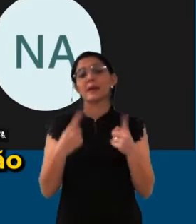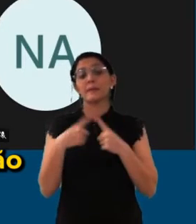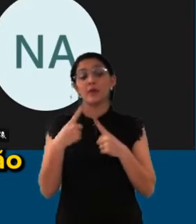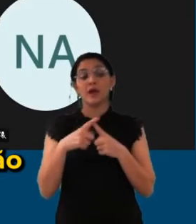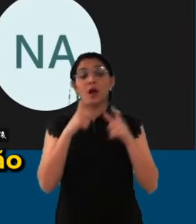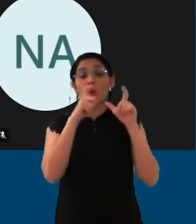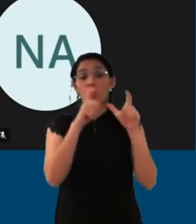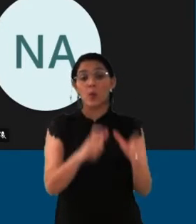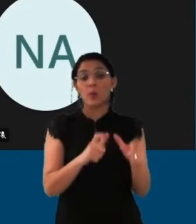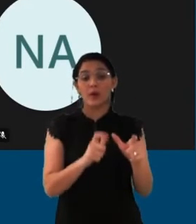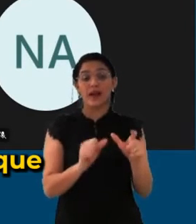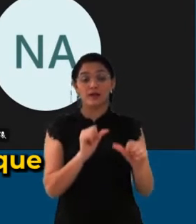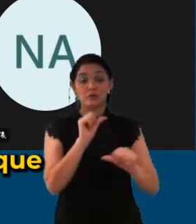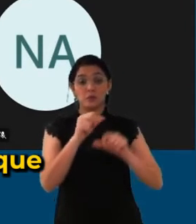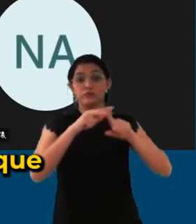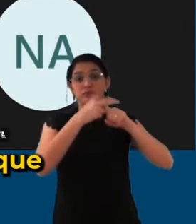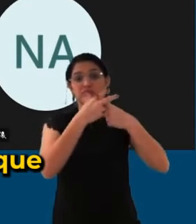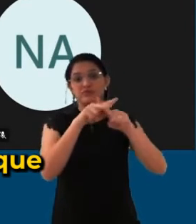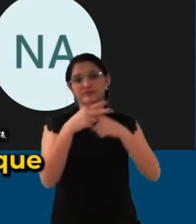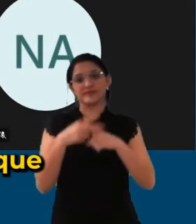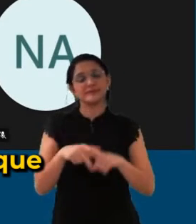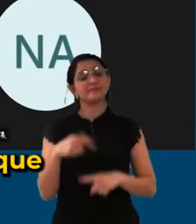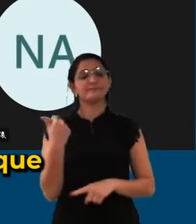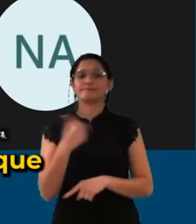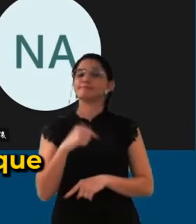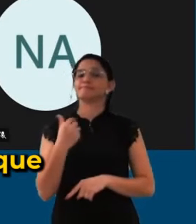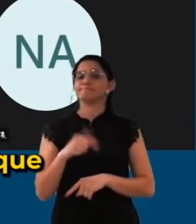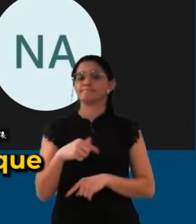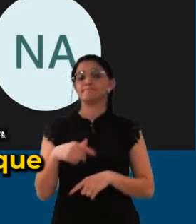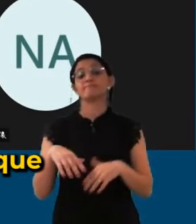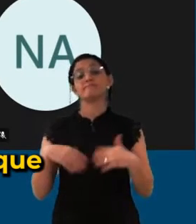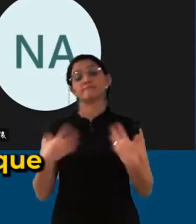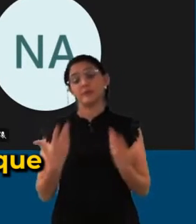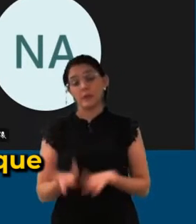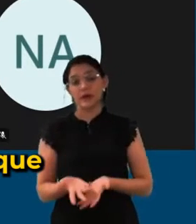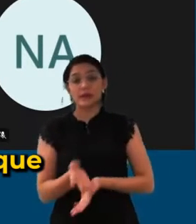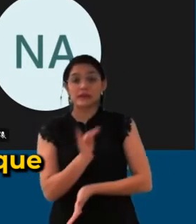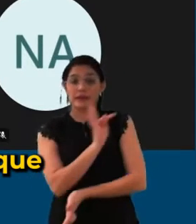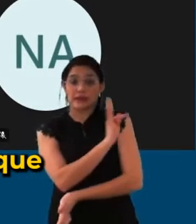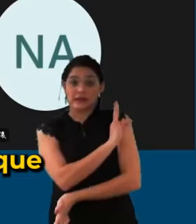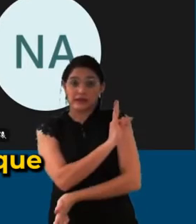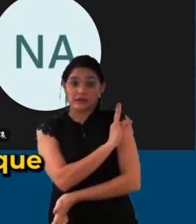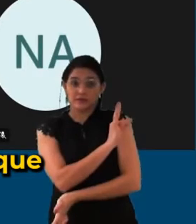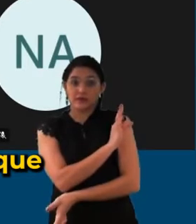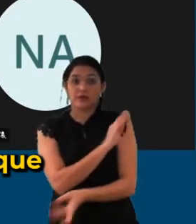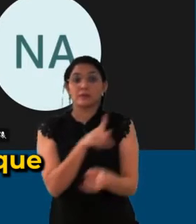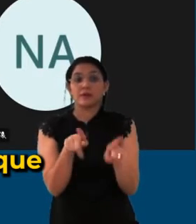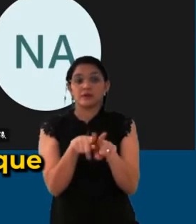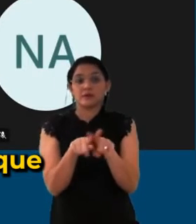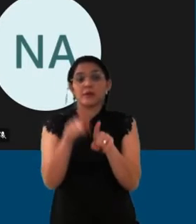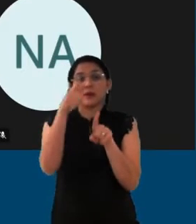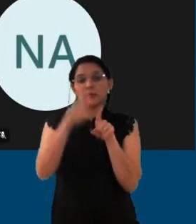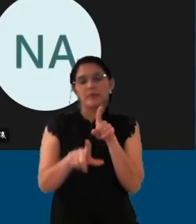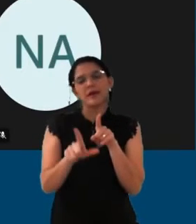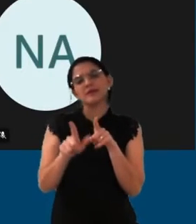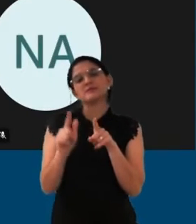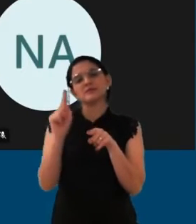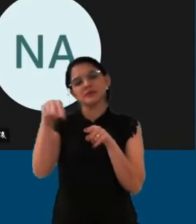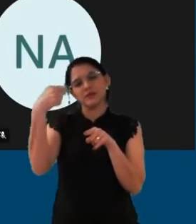recuperação concomitante. E aí, tecnicamente, né, eu vou falar, mas eu acho que Francisco pode,